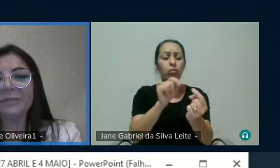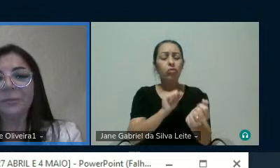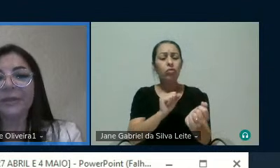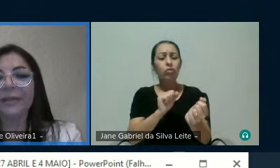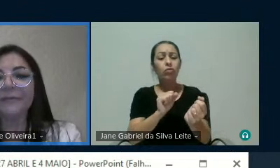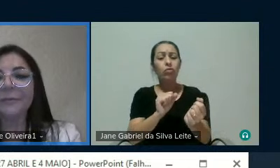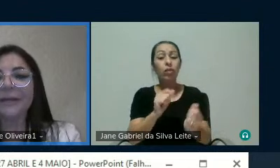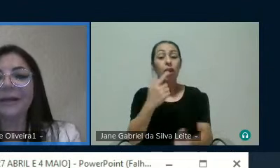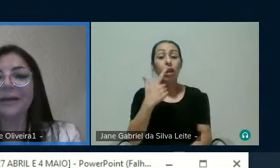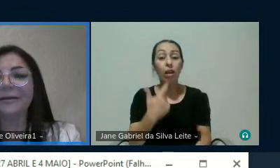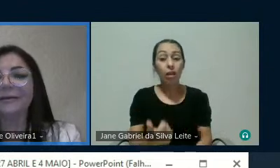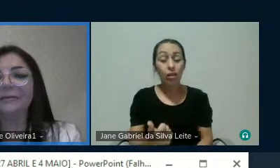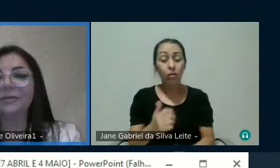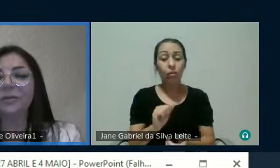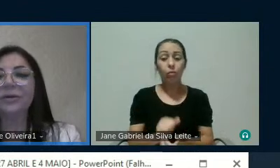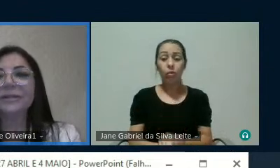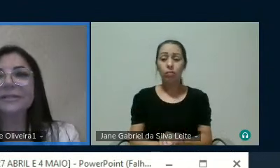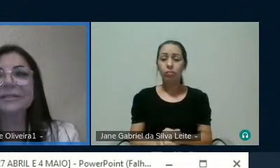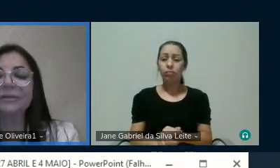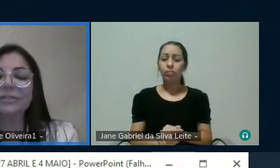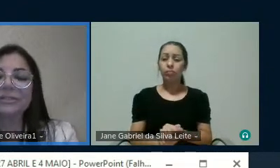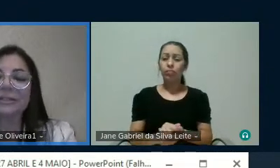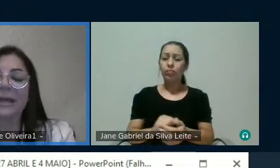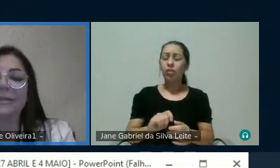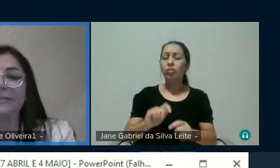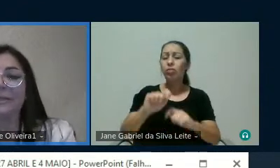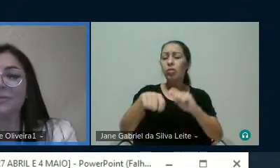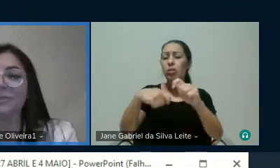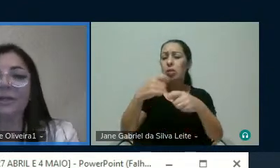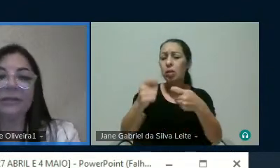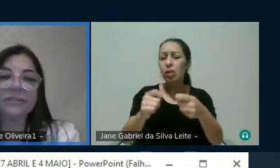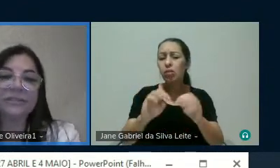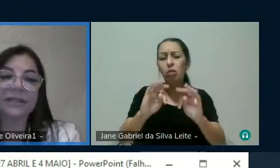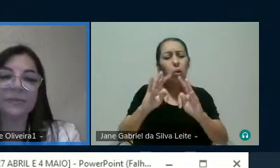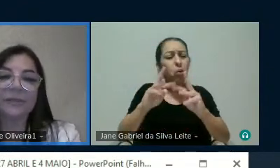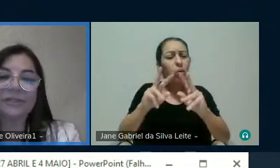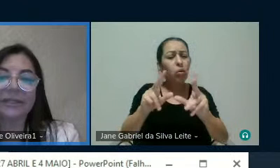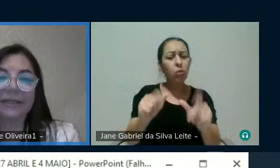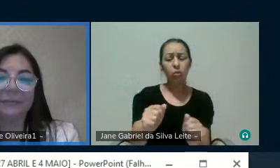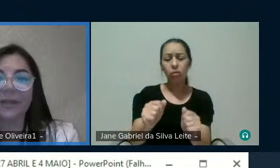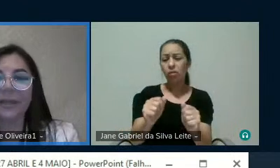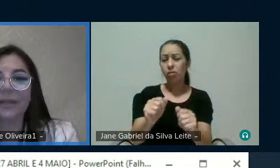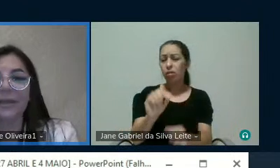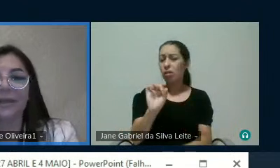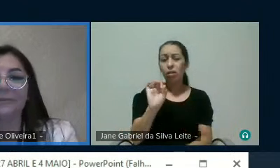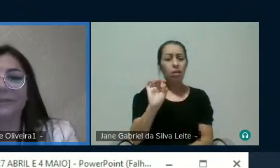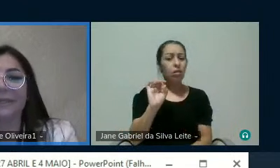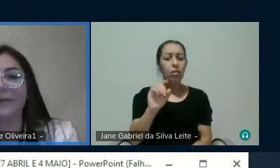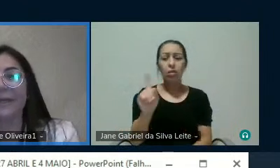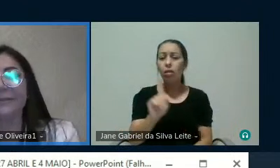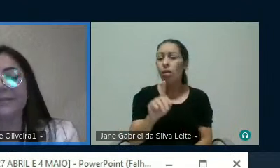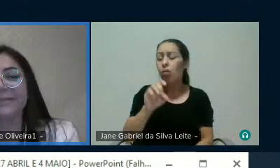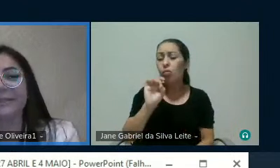de sinais, porque ela vai abarcar todas as línguas de sinais, não só a língua de sinais brasileira. Ela vai